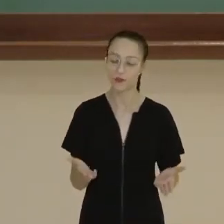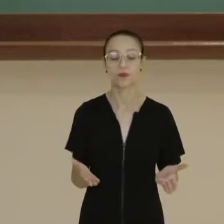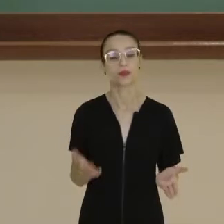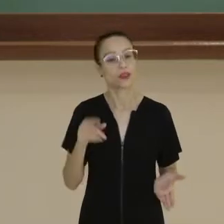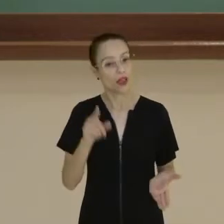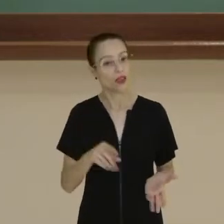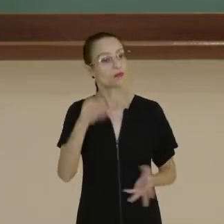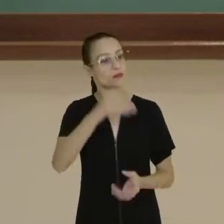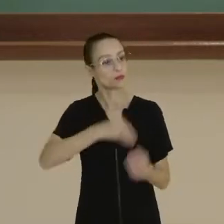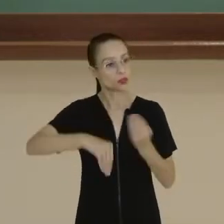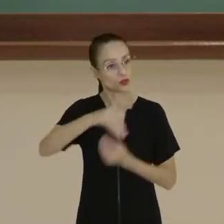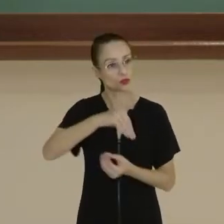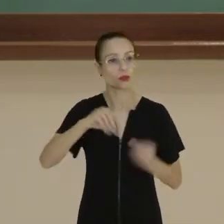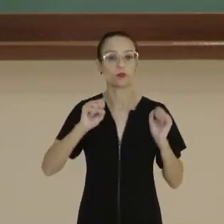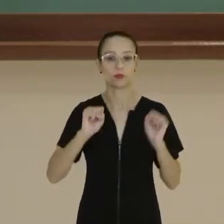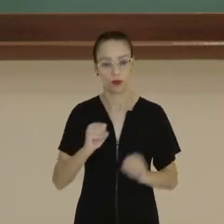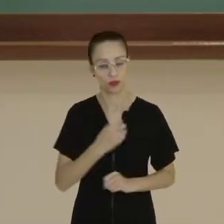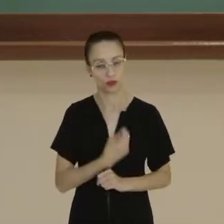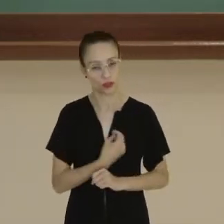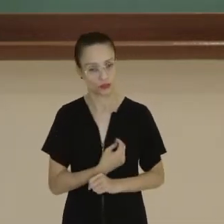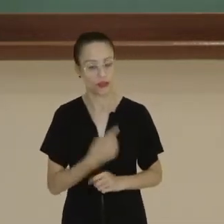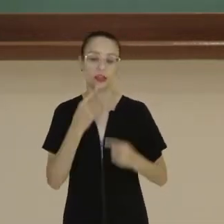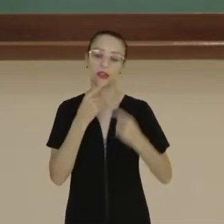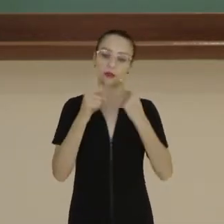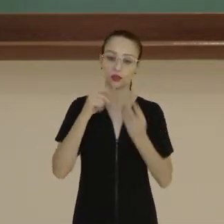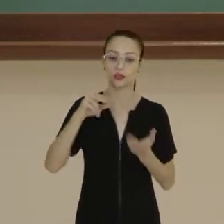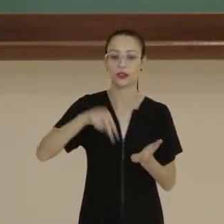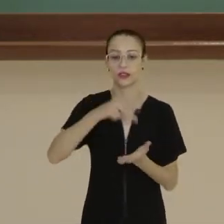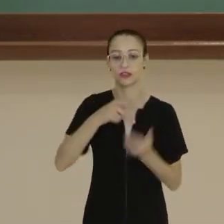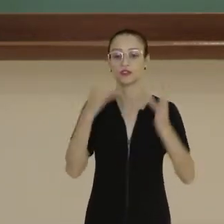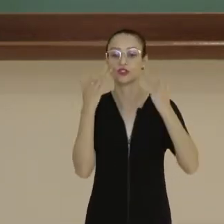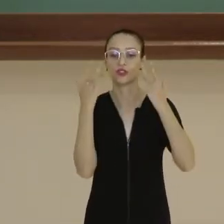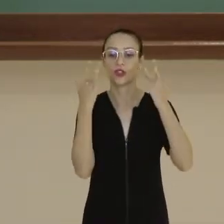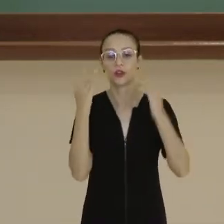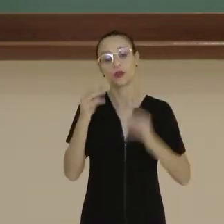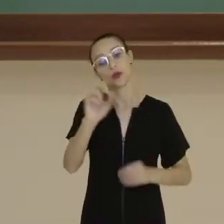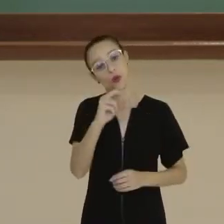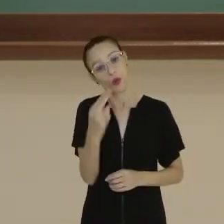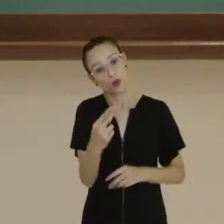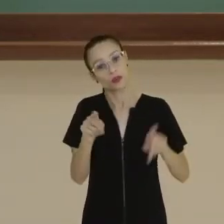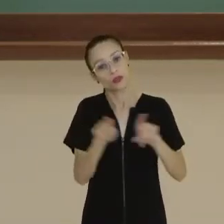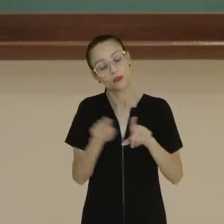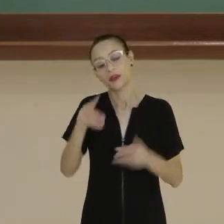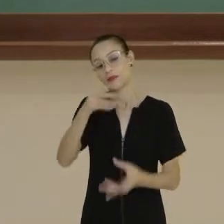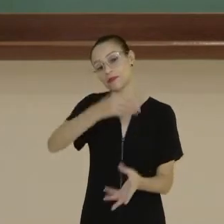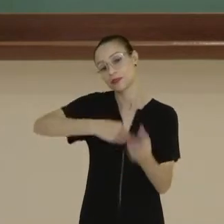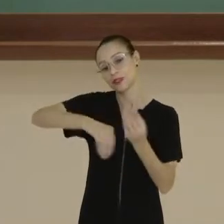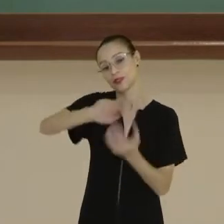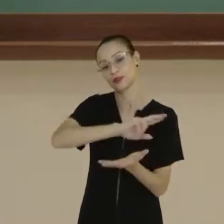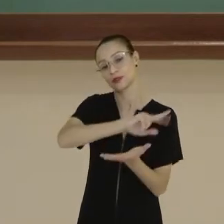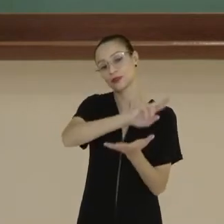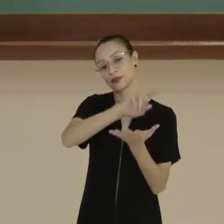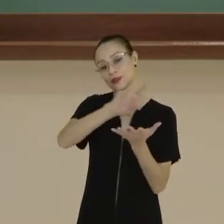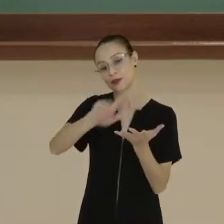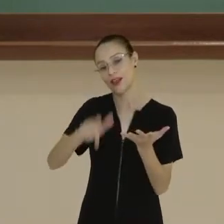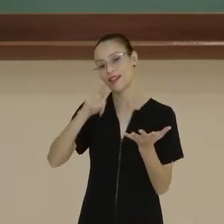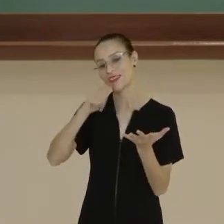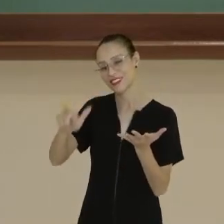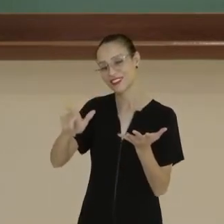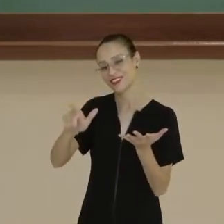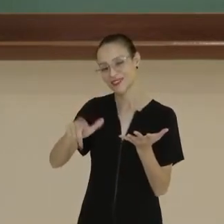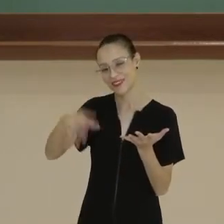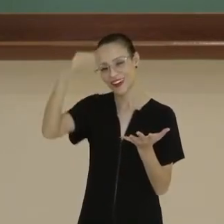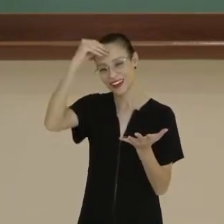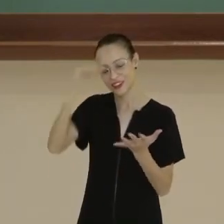essa mistura, né, que pode estar na música, na dança, no teatro, ou pode misturar as linguagens artísticas,